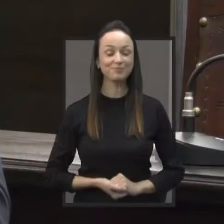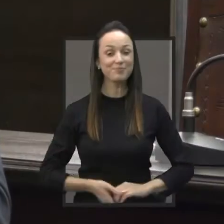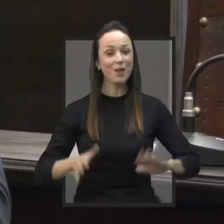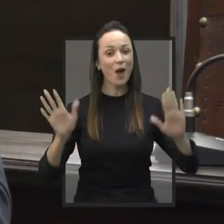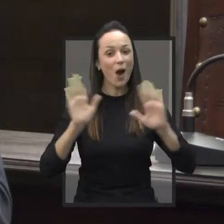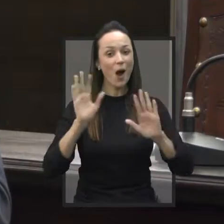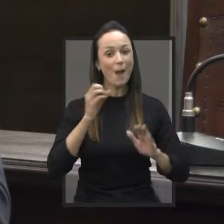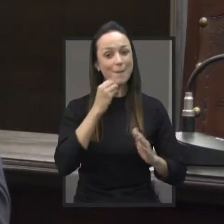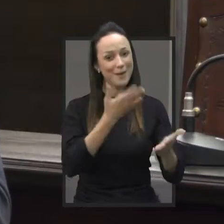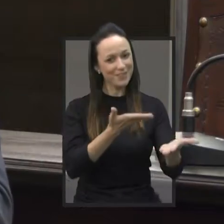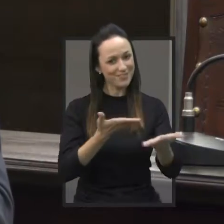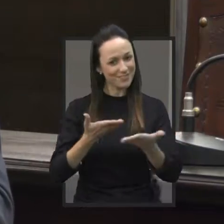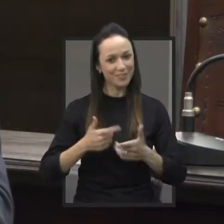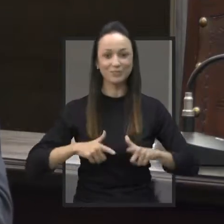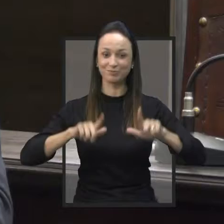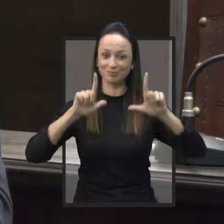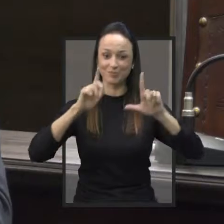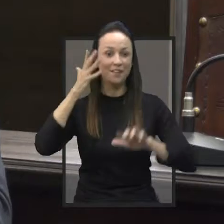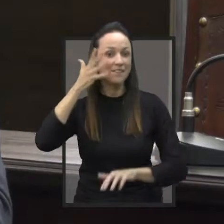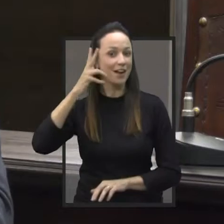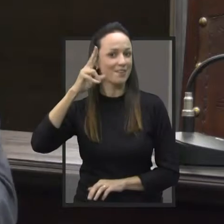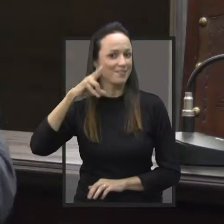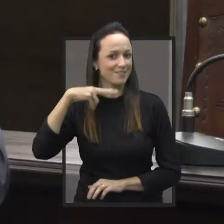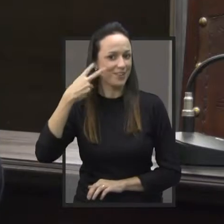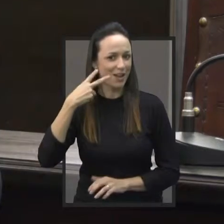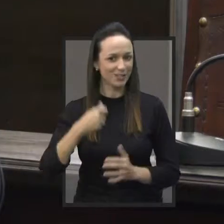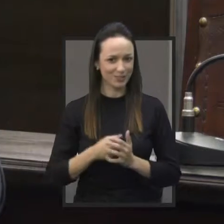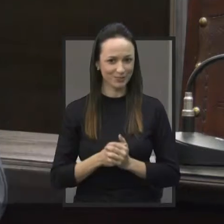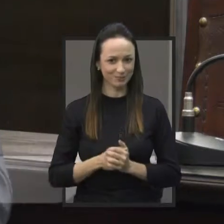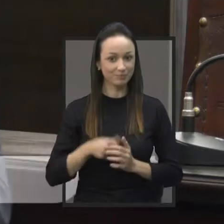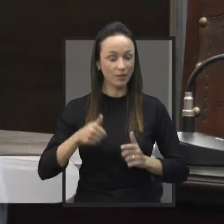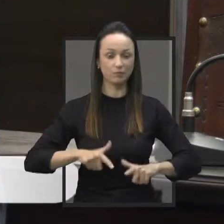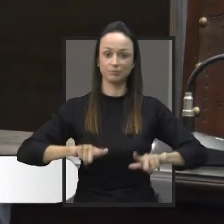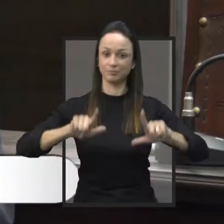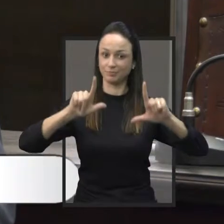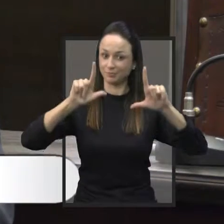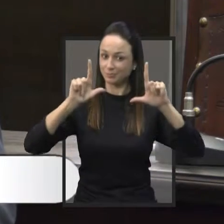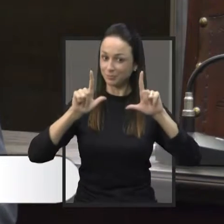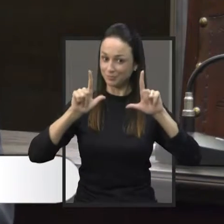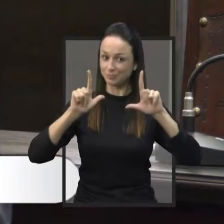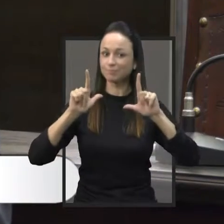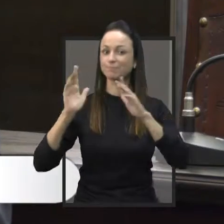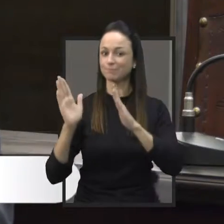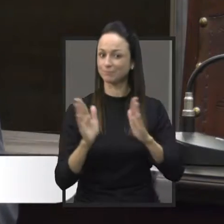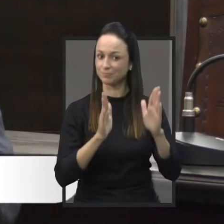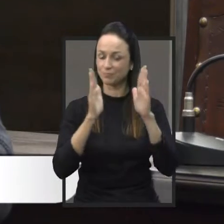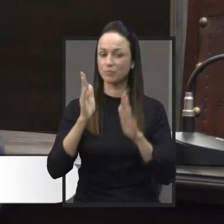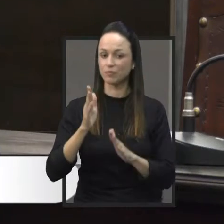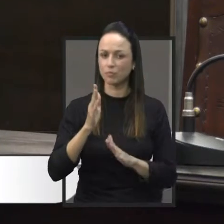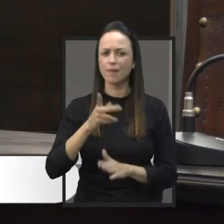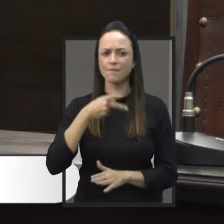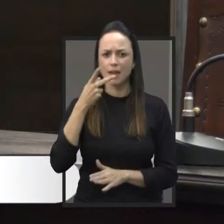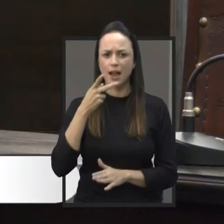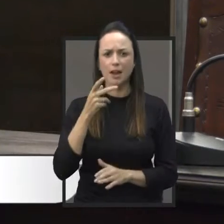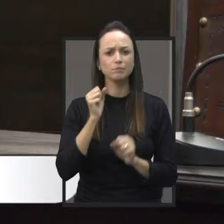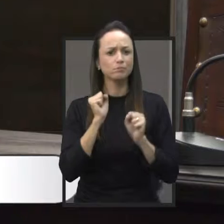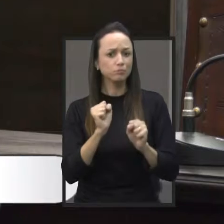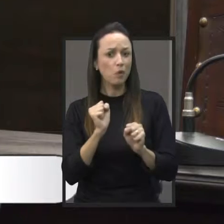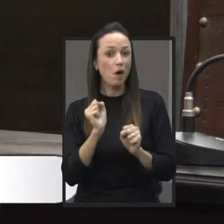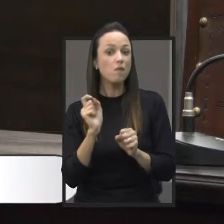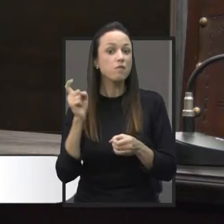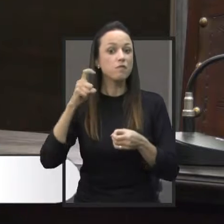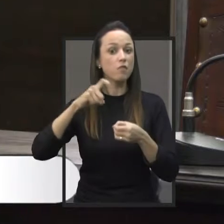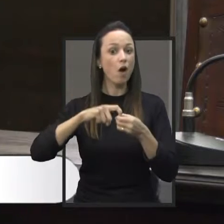Olá, seja muito bem-vindo ao programa Fala Vereador. E nesta edição nós vamos falar sobre a possível volta da